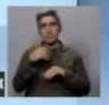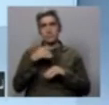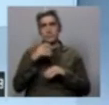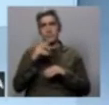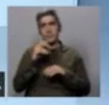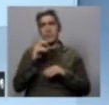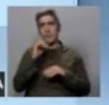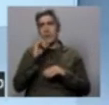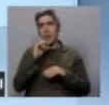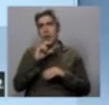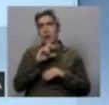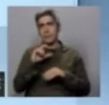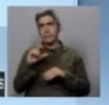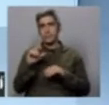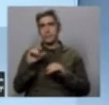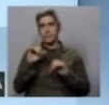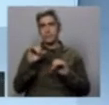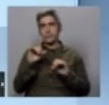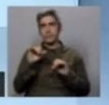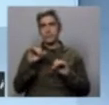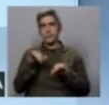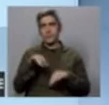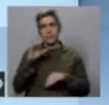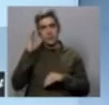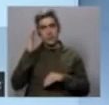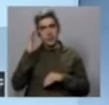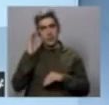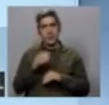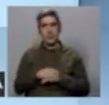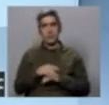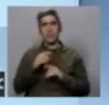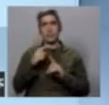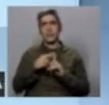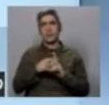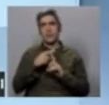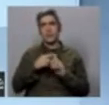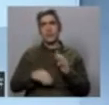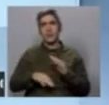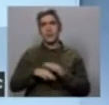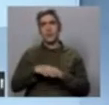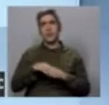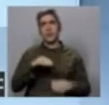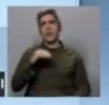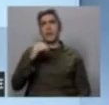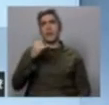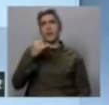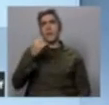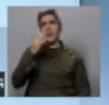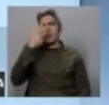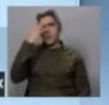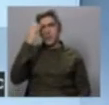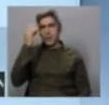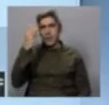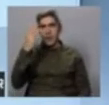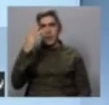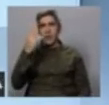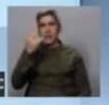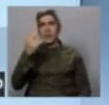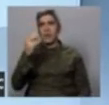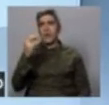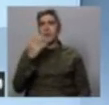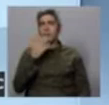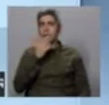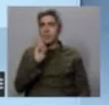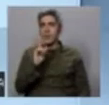regiões do Algarve, mais para o final da tarde. Temperaturas máximas de 20 graus para Setúbal, 23 graus